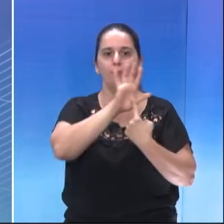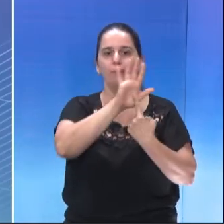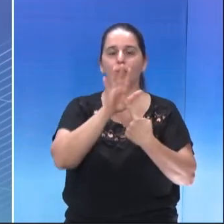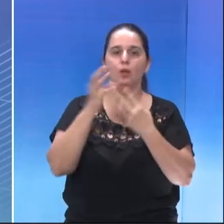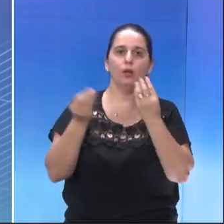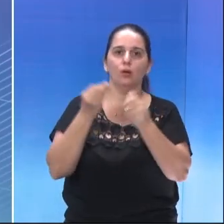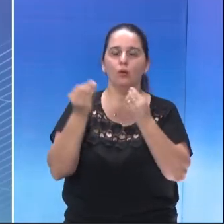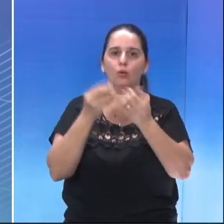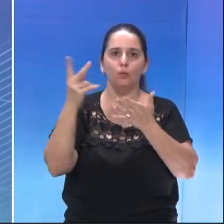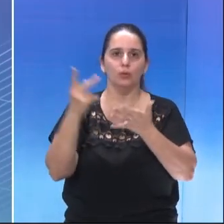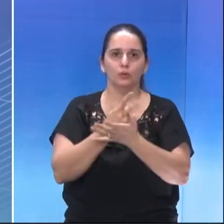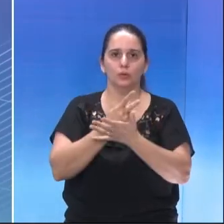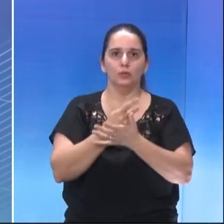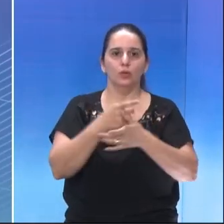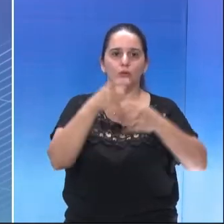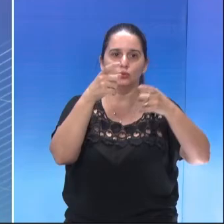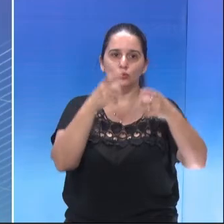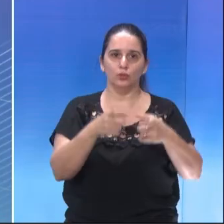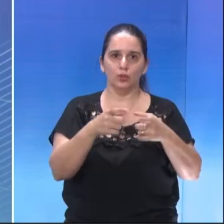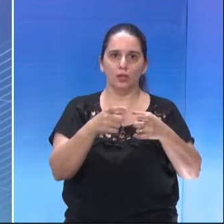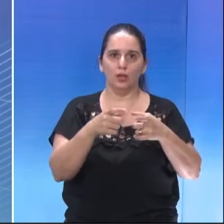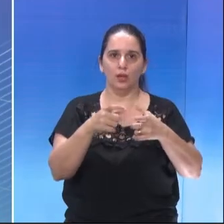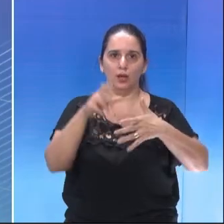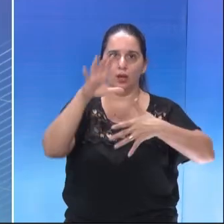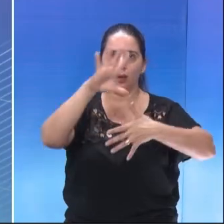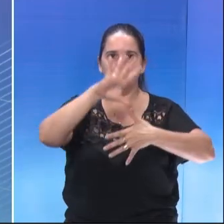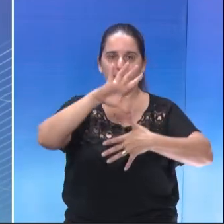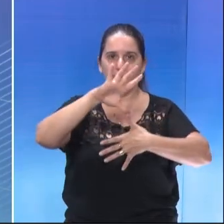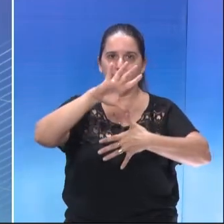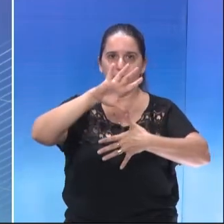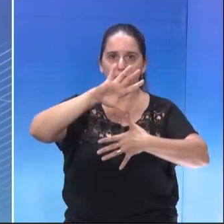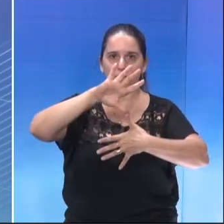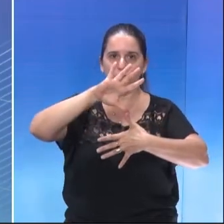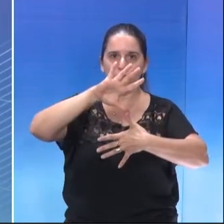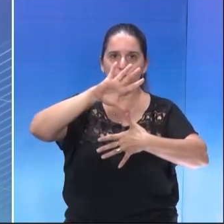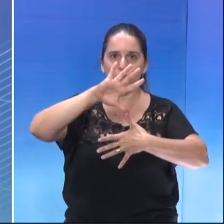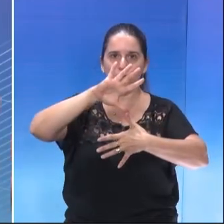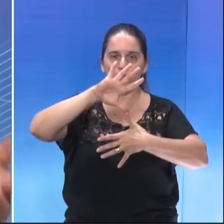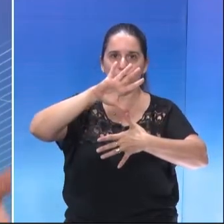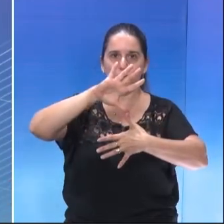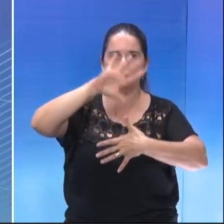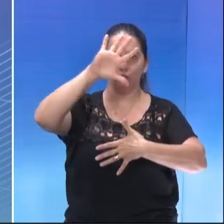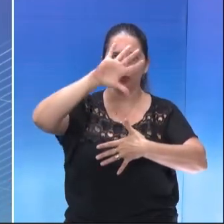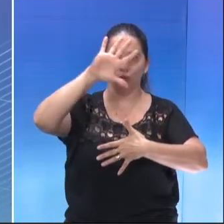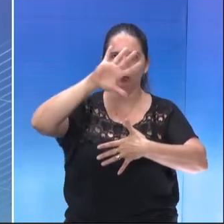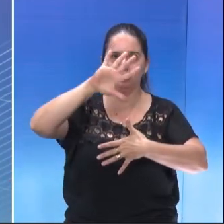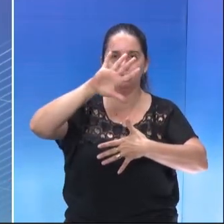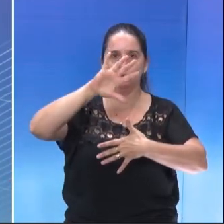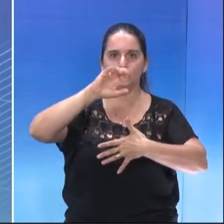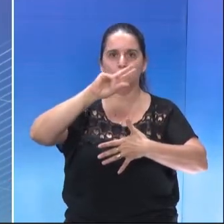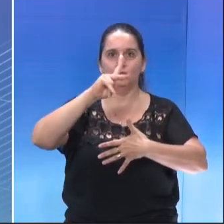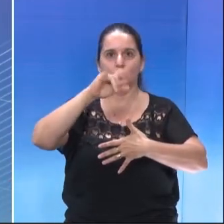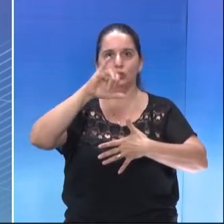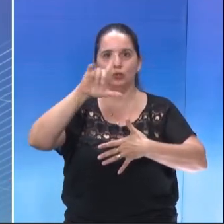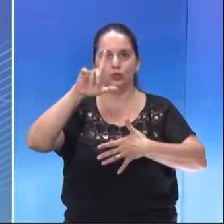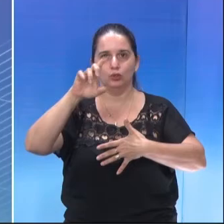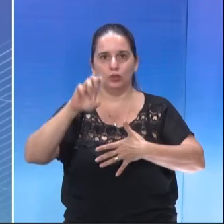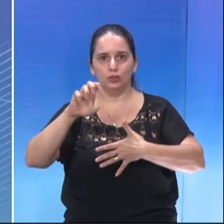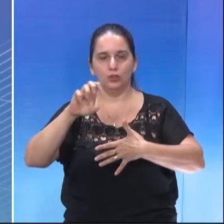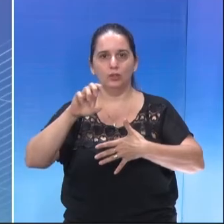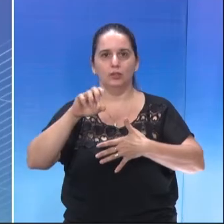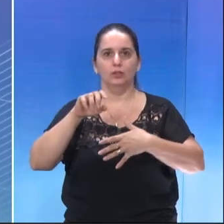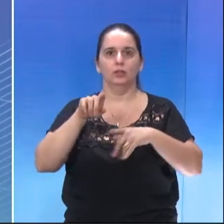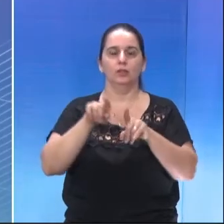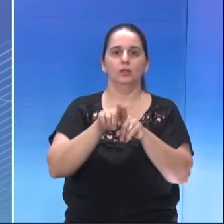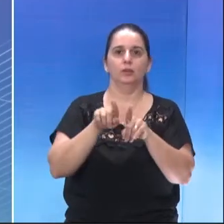aqui, né, na região da América do Sul, no Chile, onde você vai ter o quê? O deslocamento dessas placas. Então é importante a gente